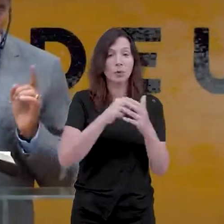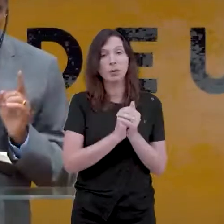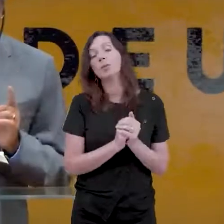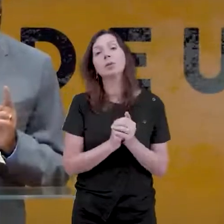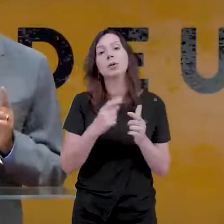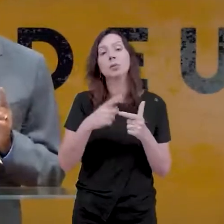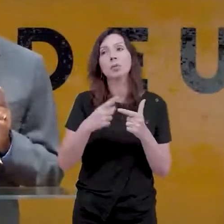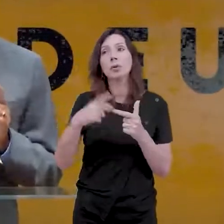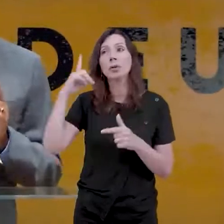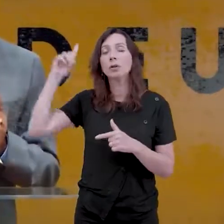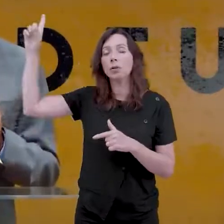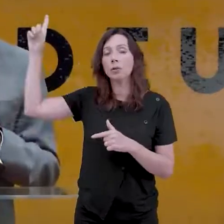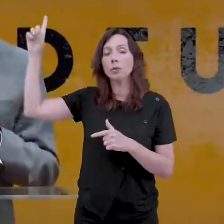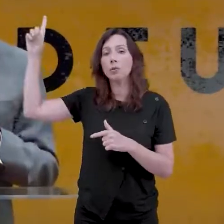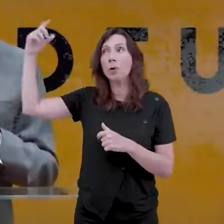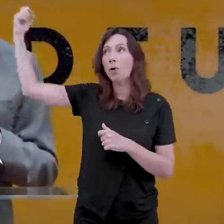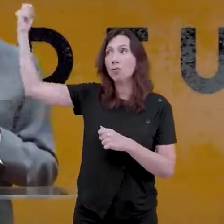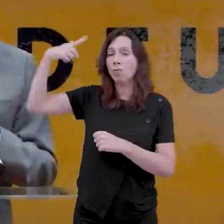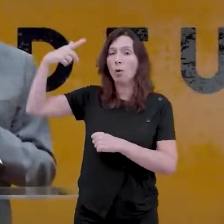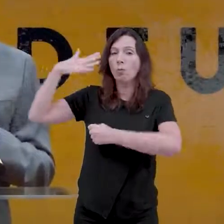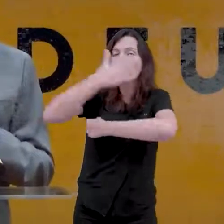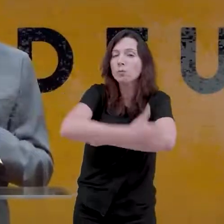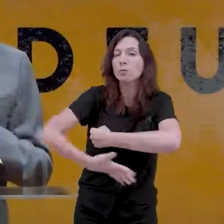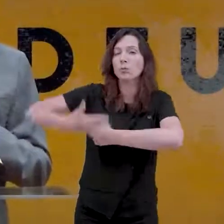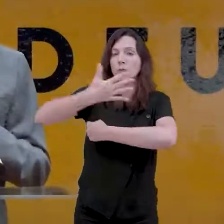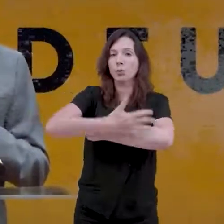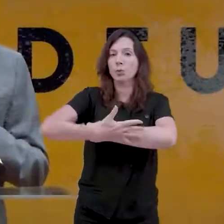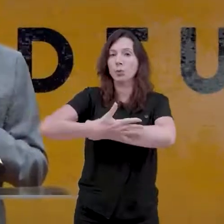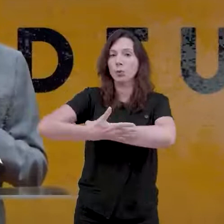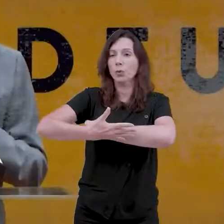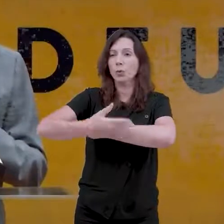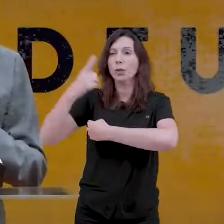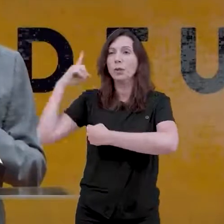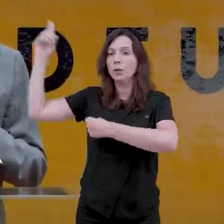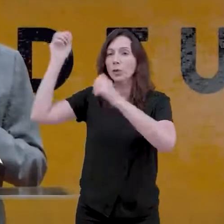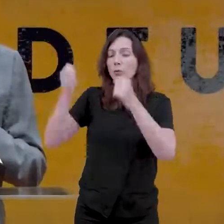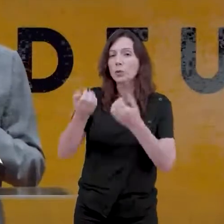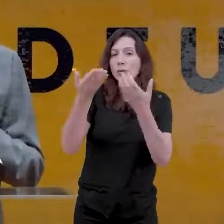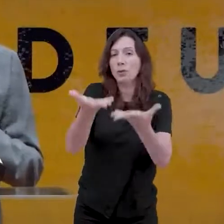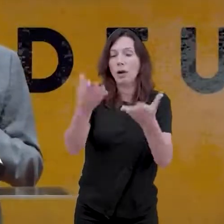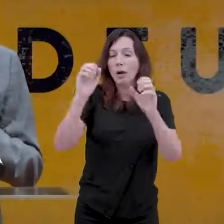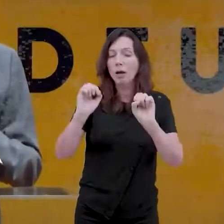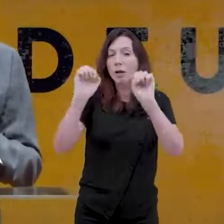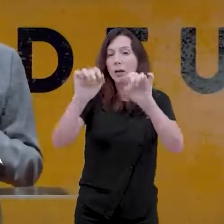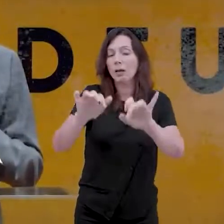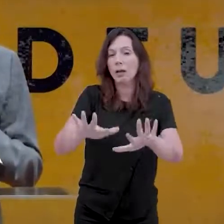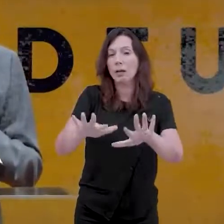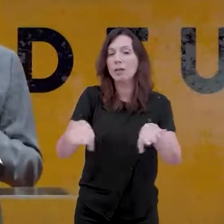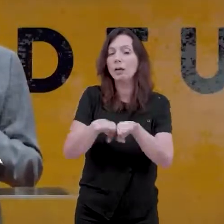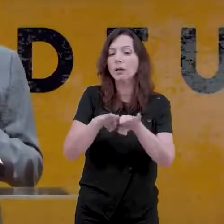Porque o Senhor Deus é sol e escudo. O Senhor dá graça e glória. Nenhum